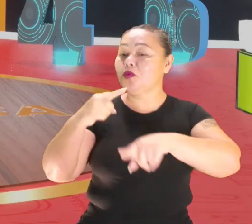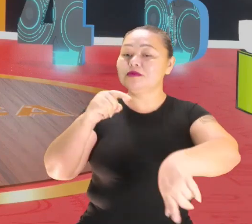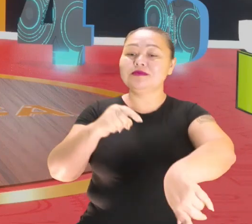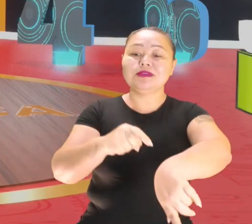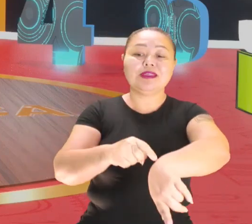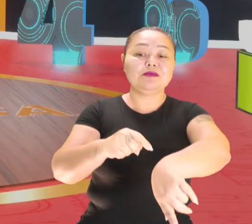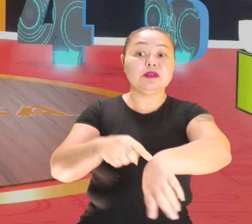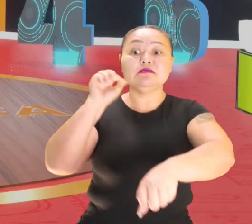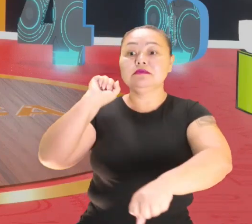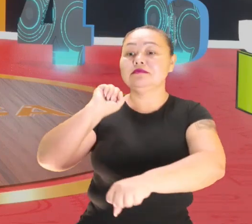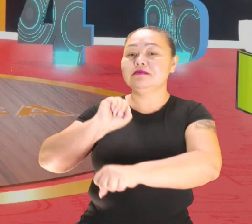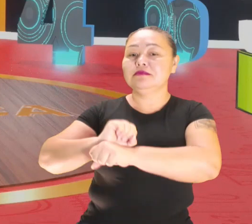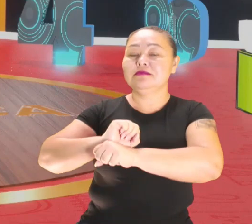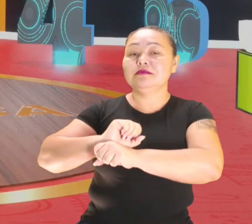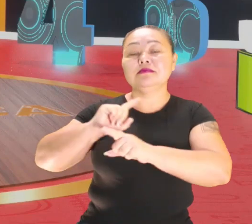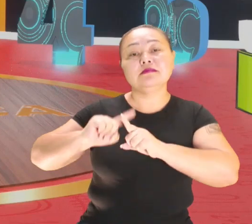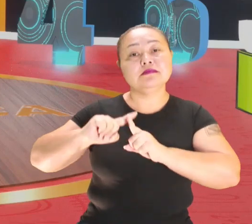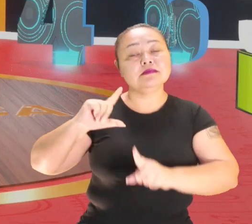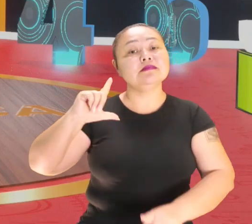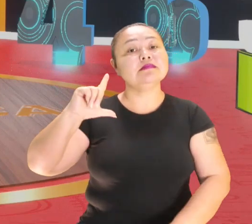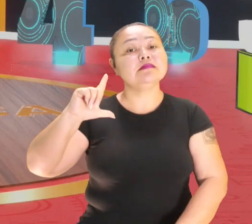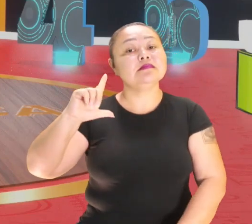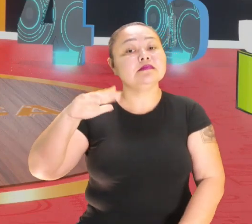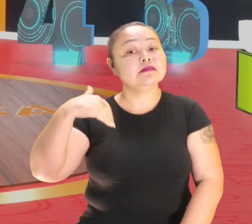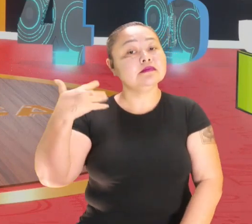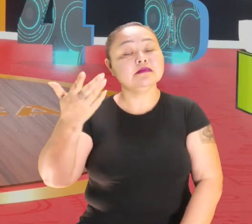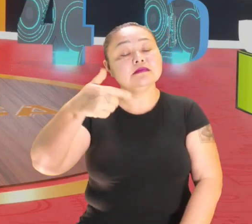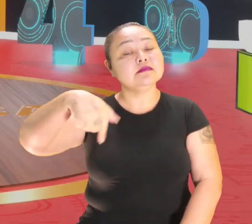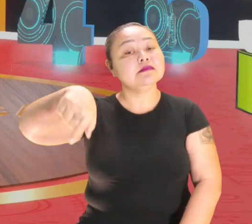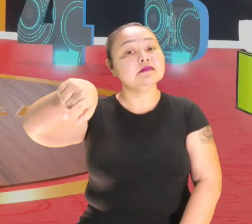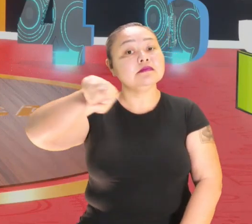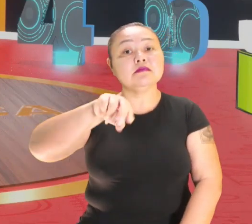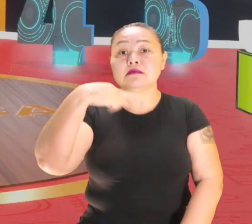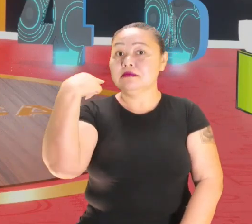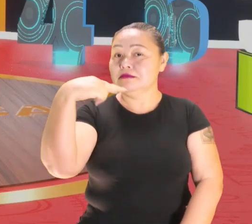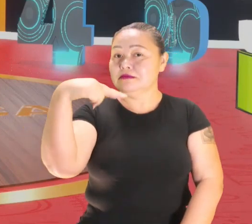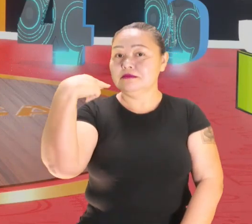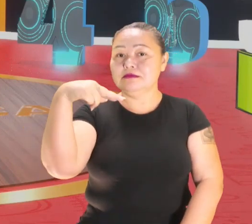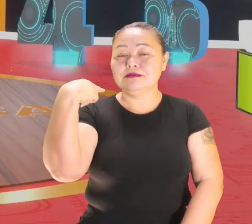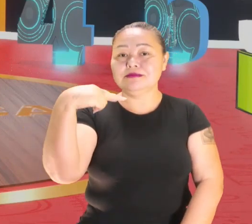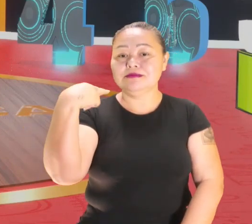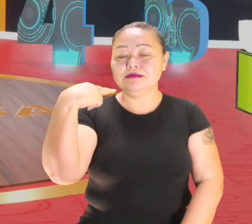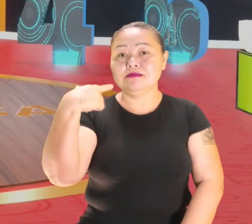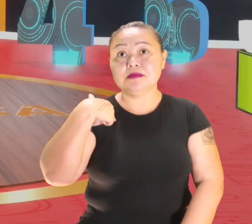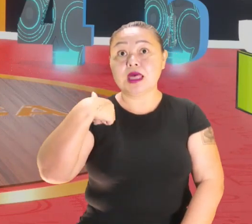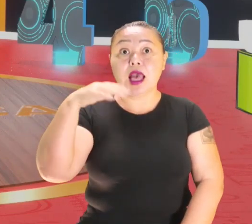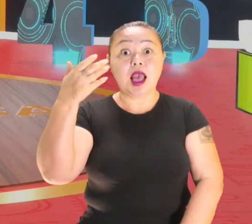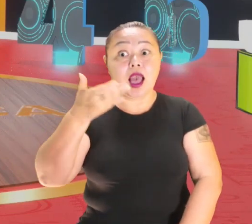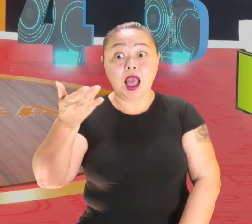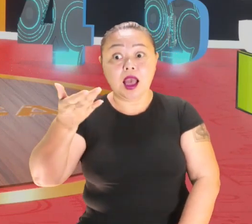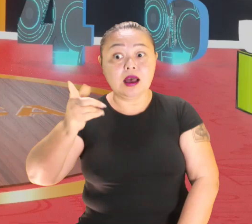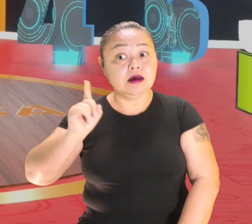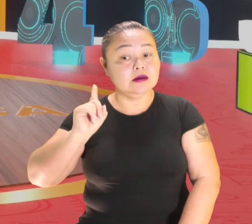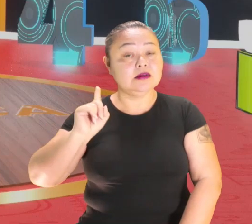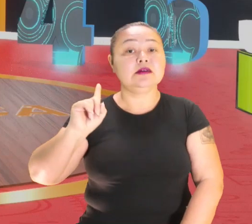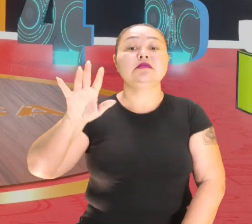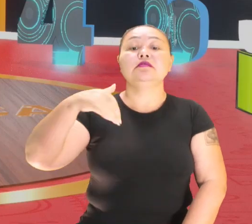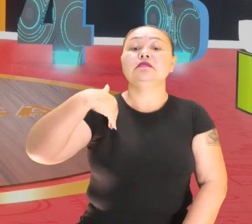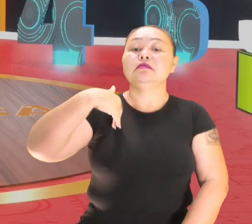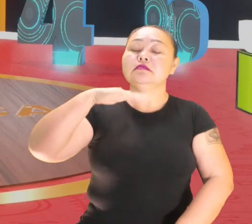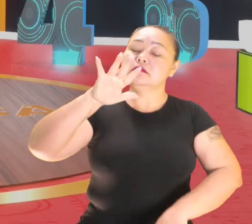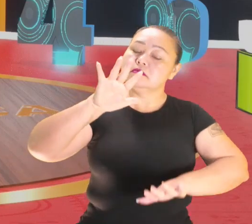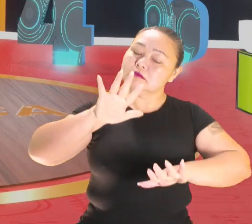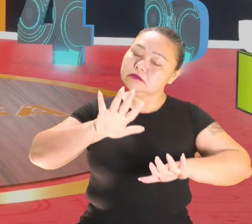tenho certeza que vocês não podem reclamar de que a gente não está correndo demais, não tá. Tá indo